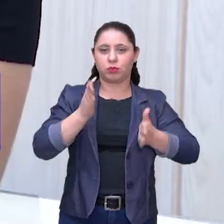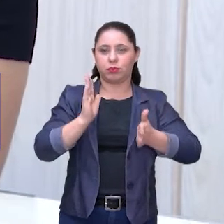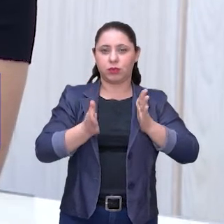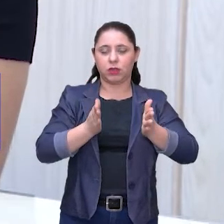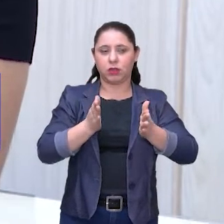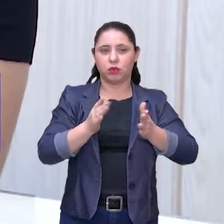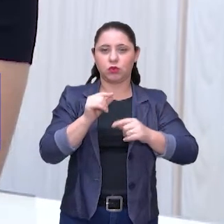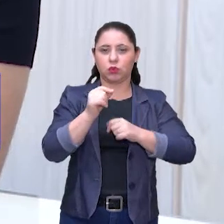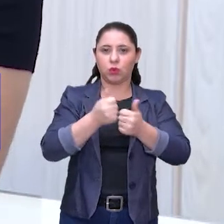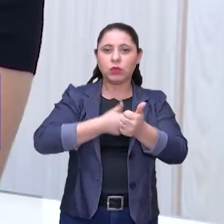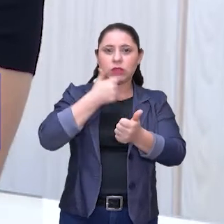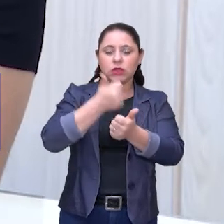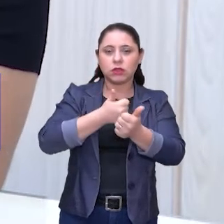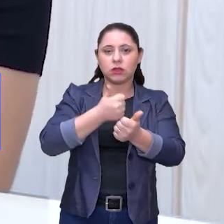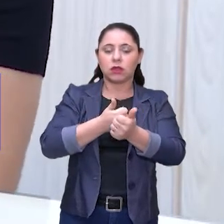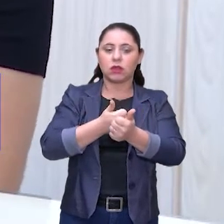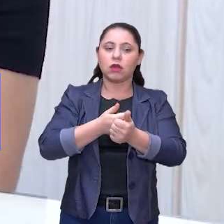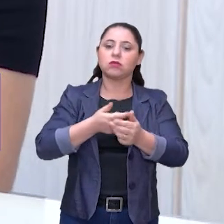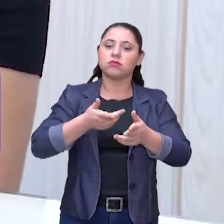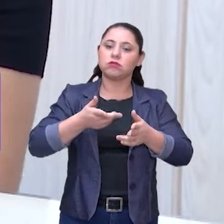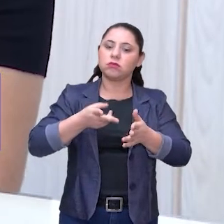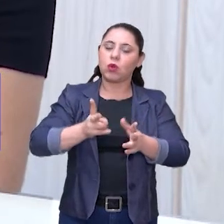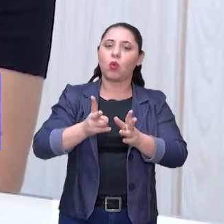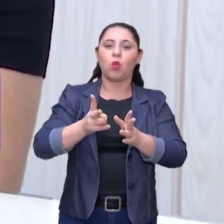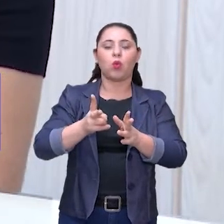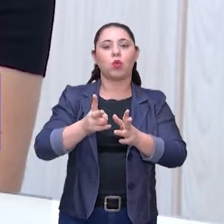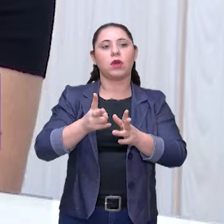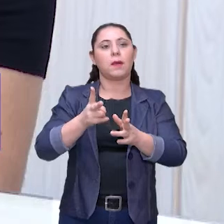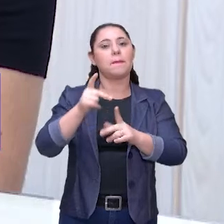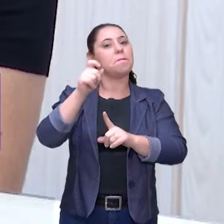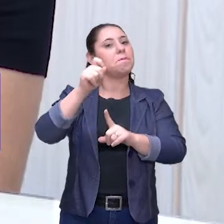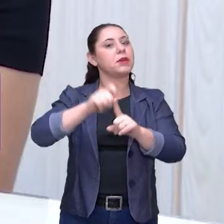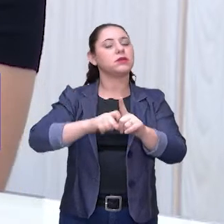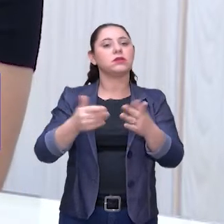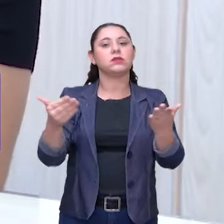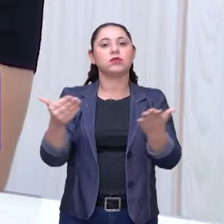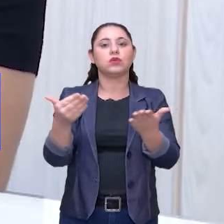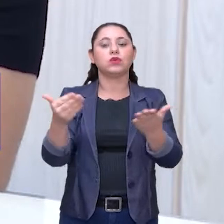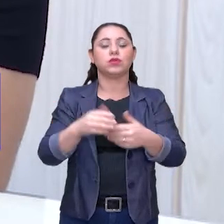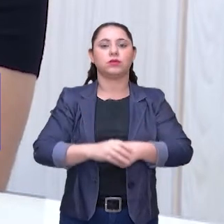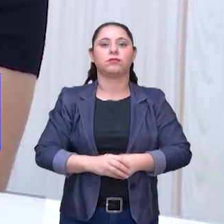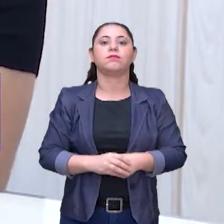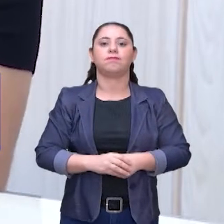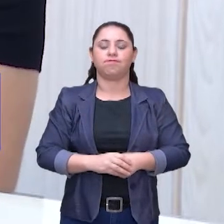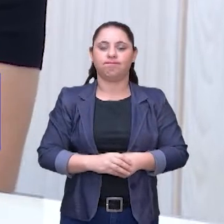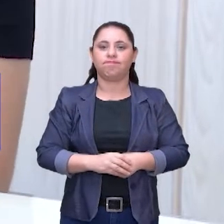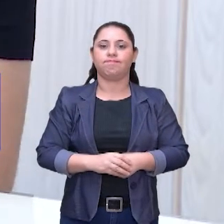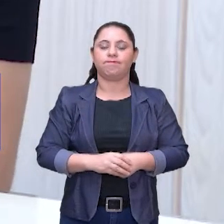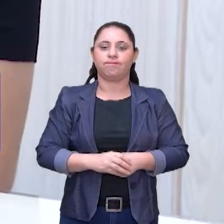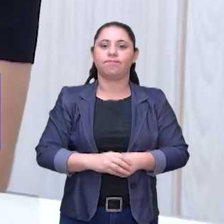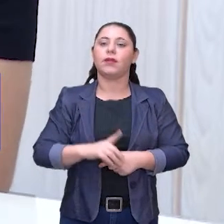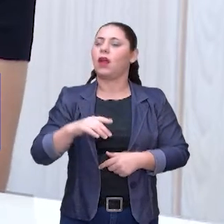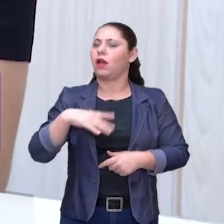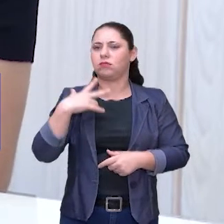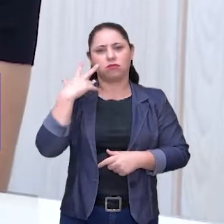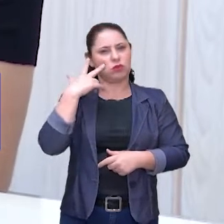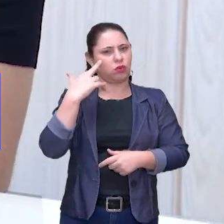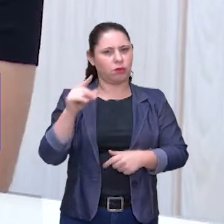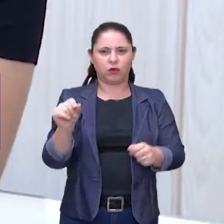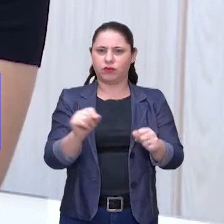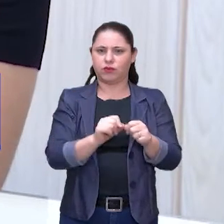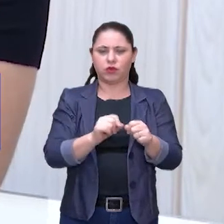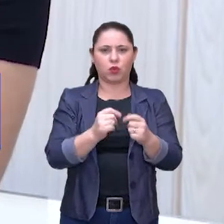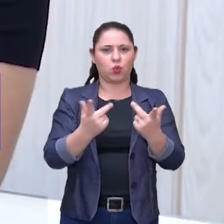A aplicação, às vezes, depois de uma fase de indução, a gente tem uma fase de manutenção mensal,